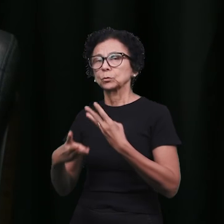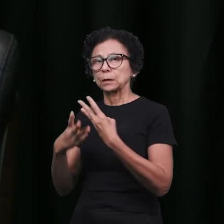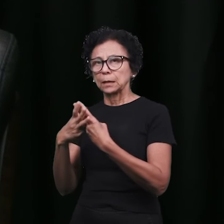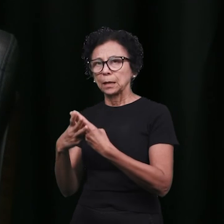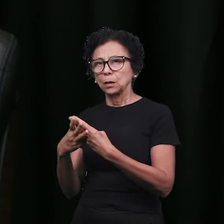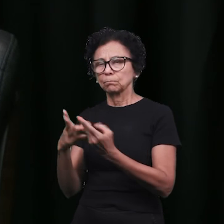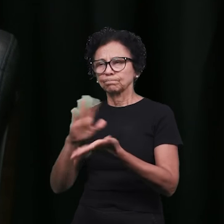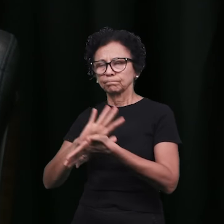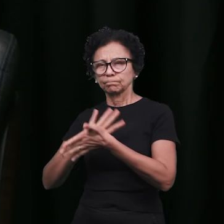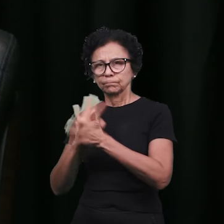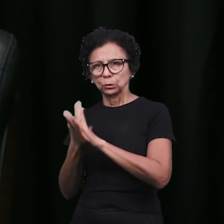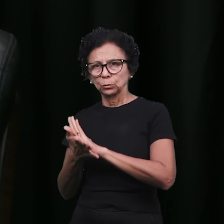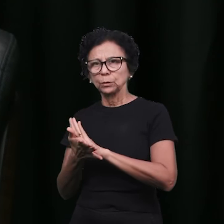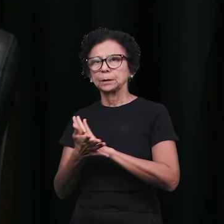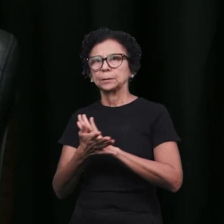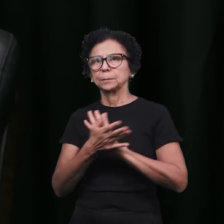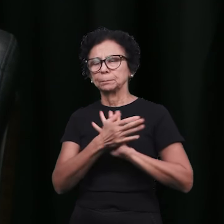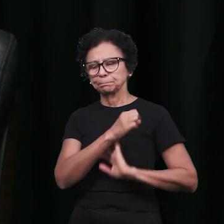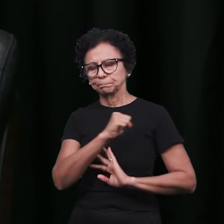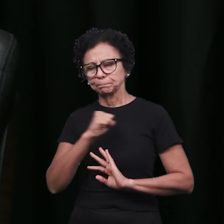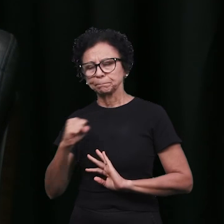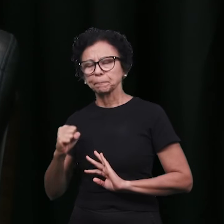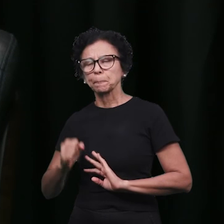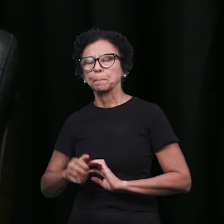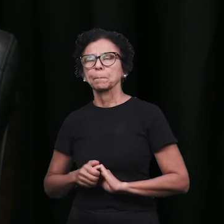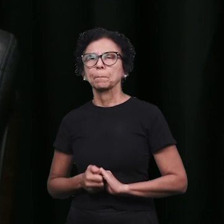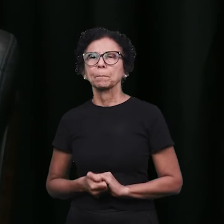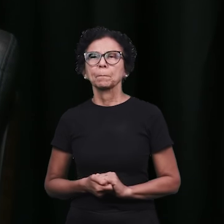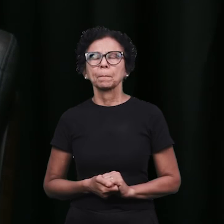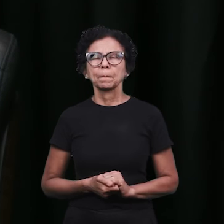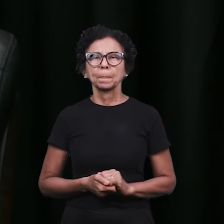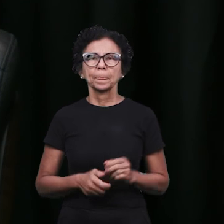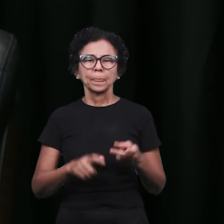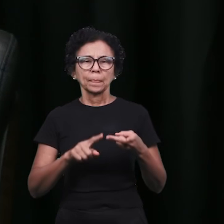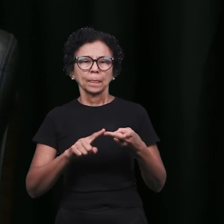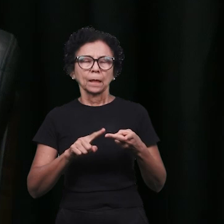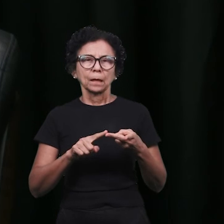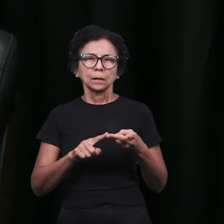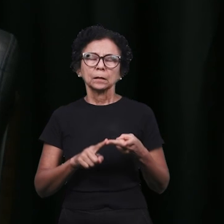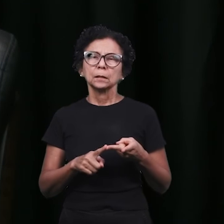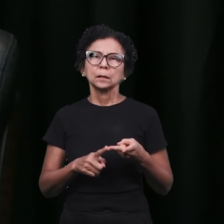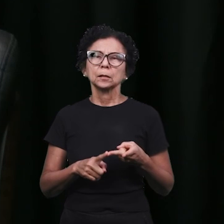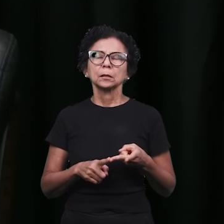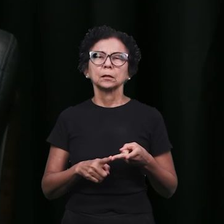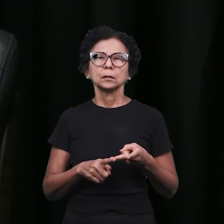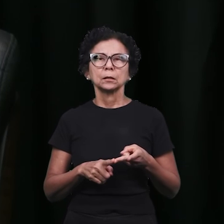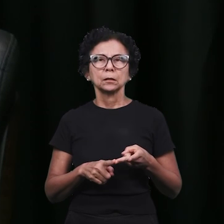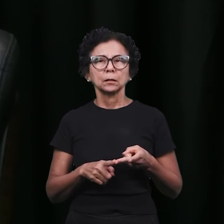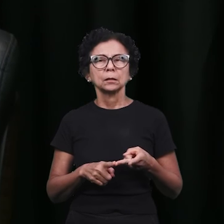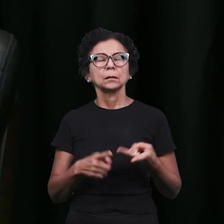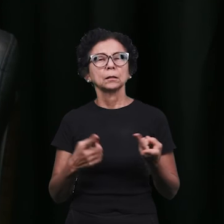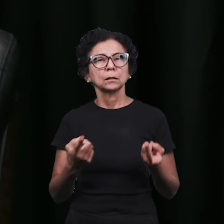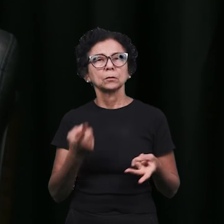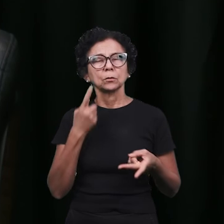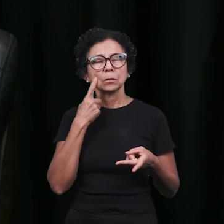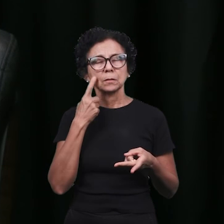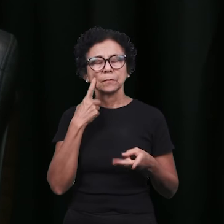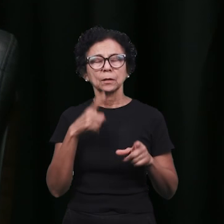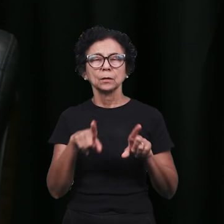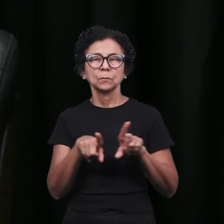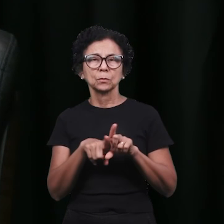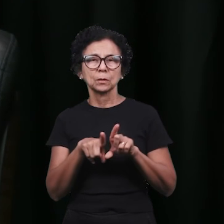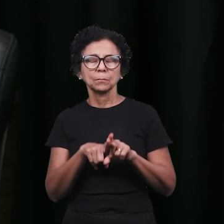o povo judeu que estava ali na fortaleza de Suzã. E falamos também do